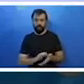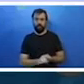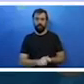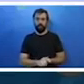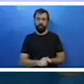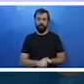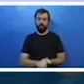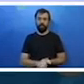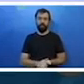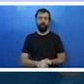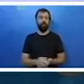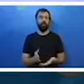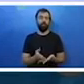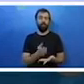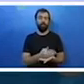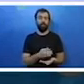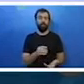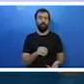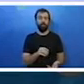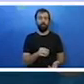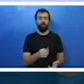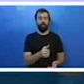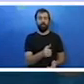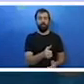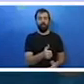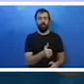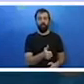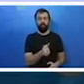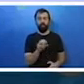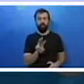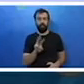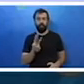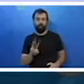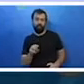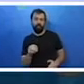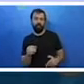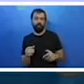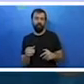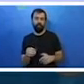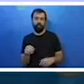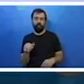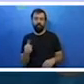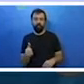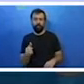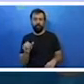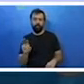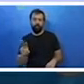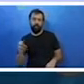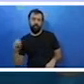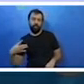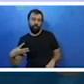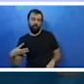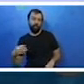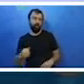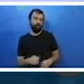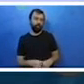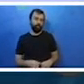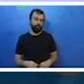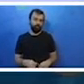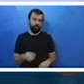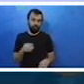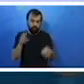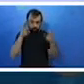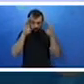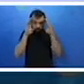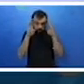da página 133 e 134. E a tarefa, exercício 1 e 2. Então, prestem atenção